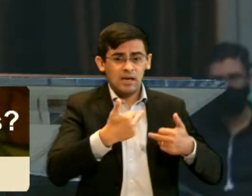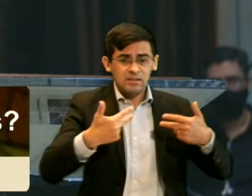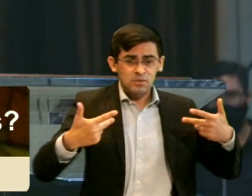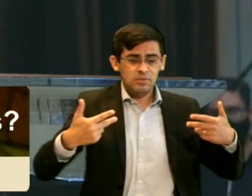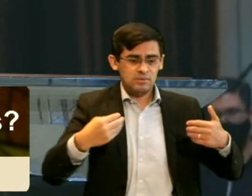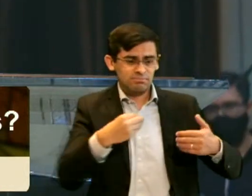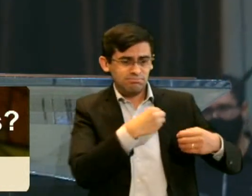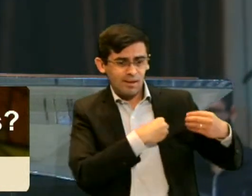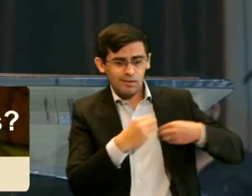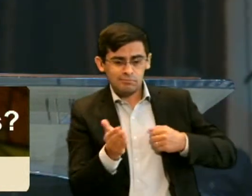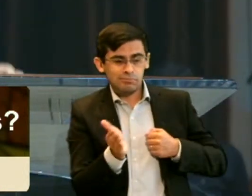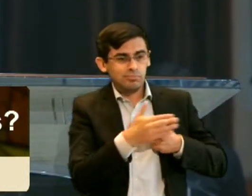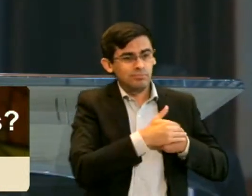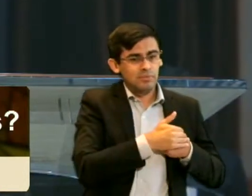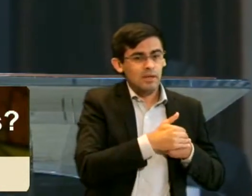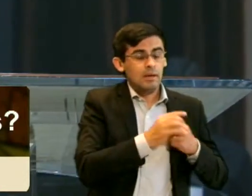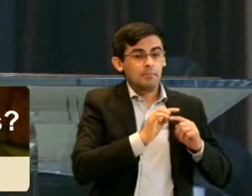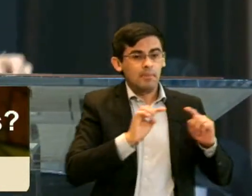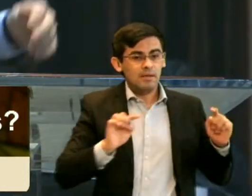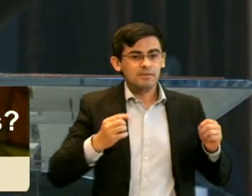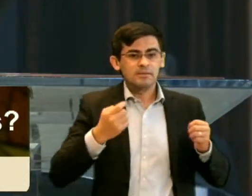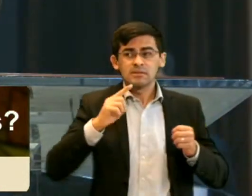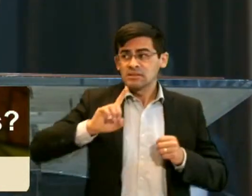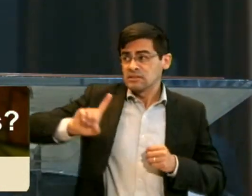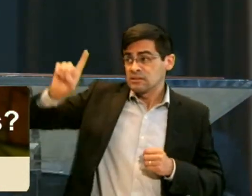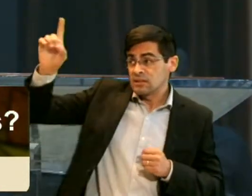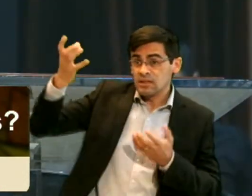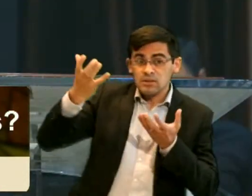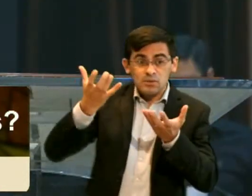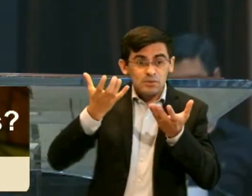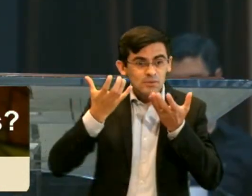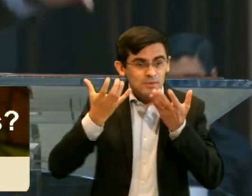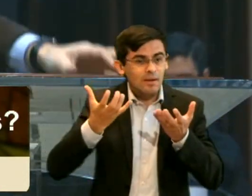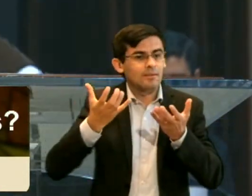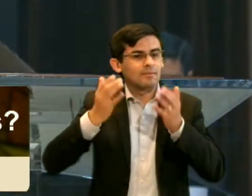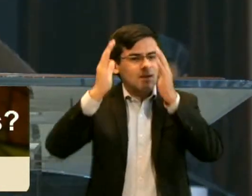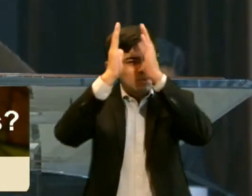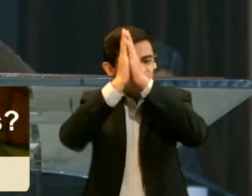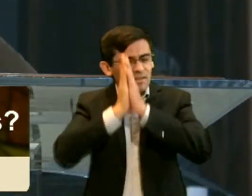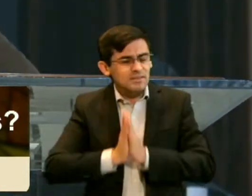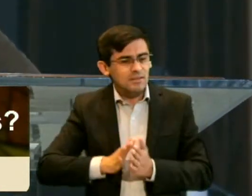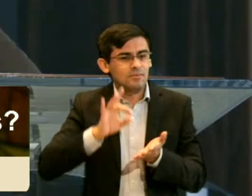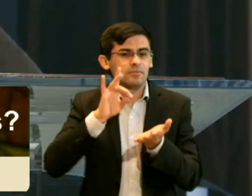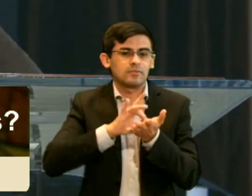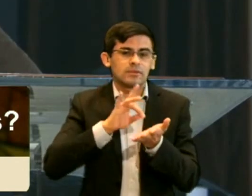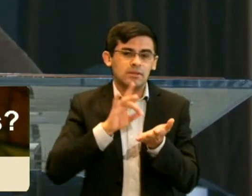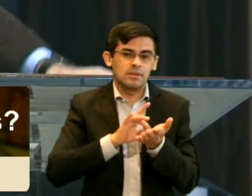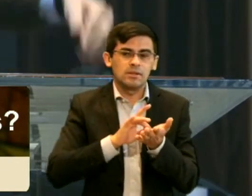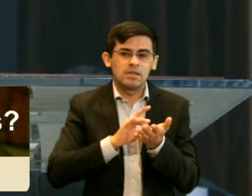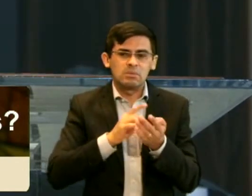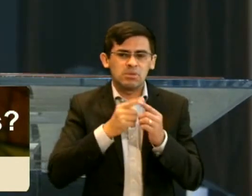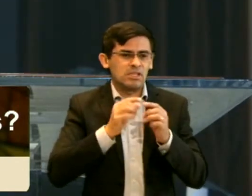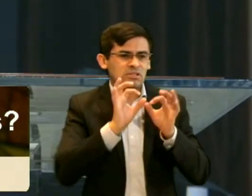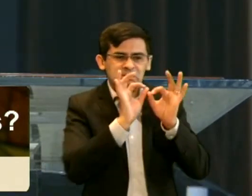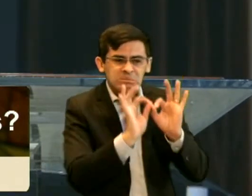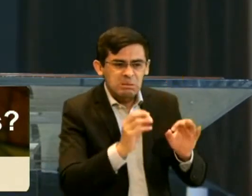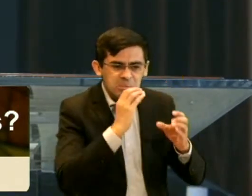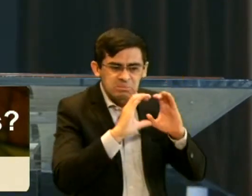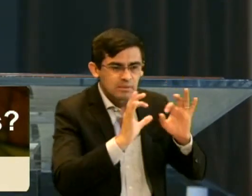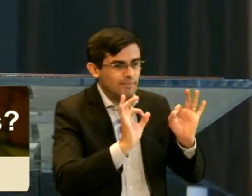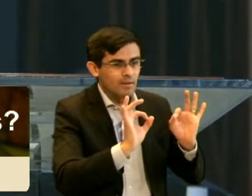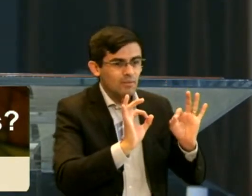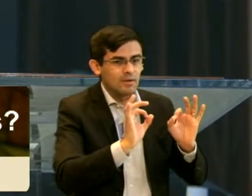a adoração verdadeira, queridos, não tem a ver com uma música que cantamos apenas. Ela é muito mais do que